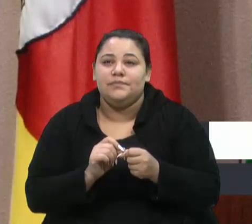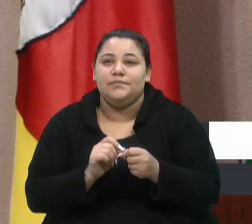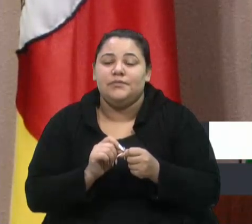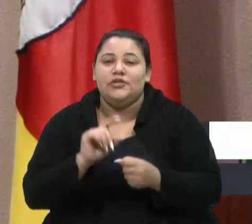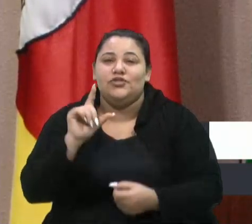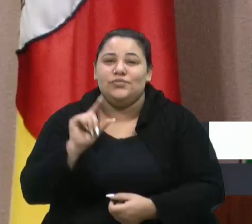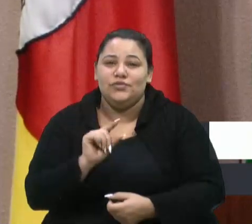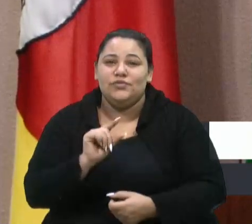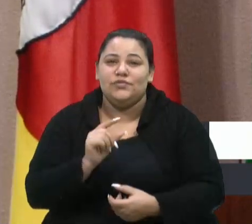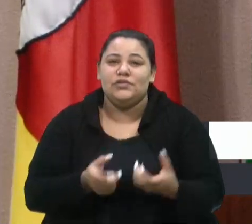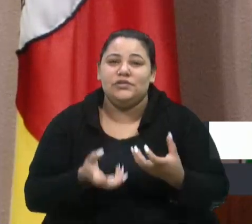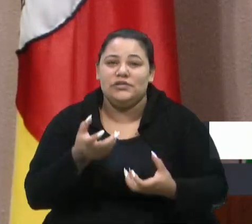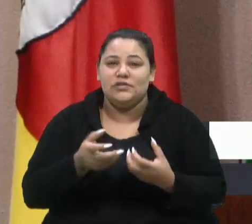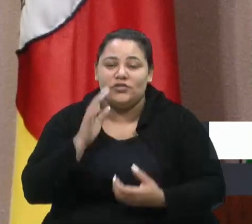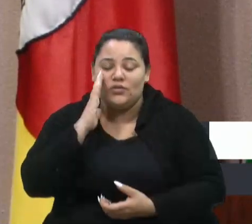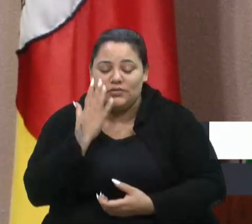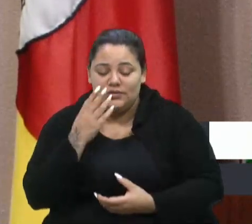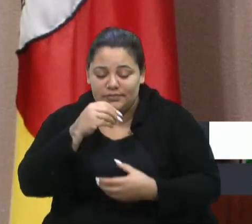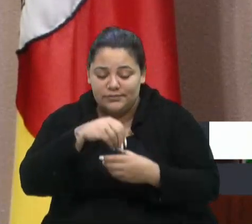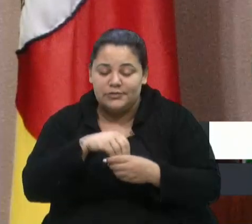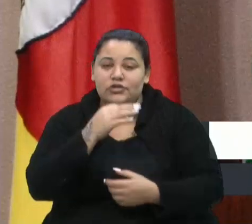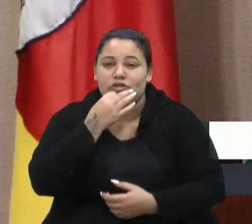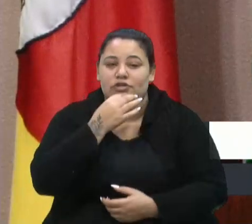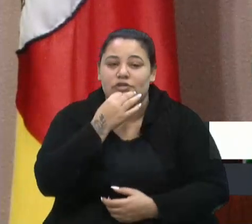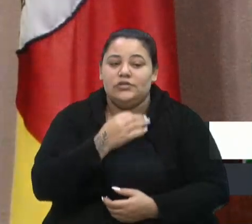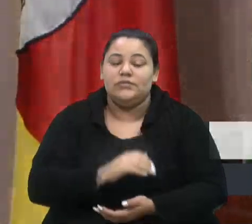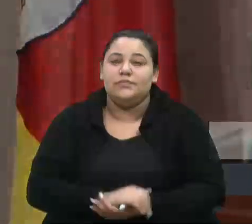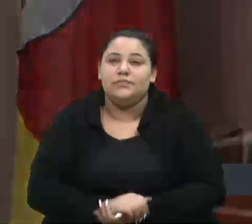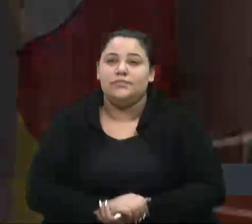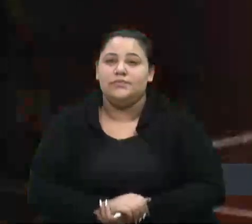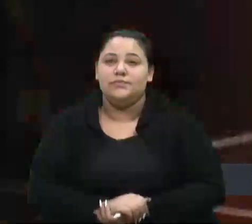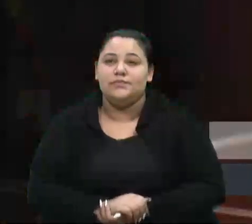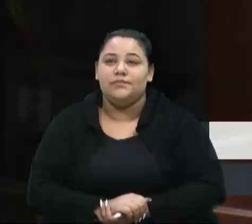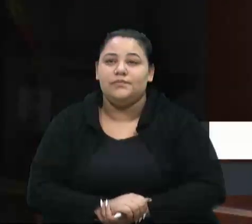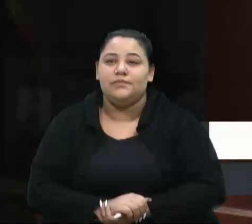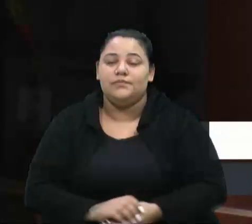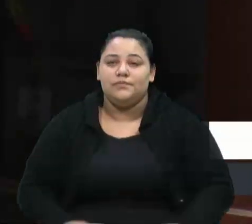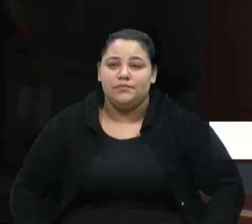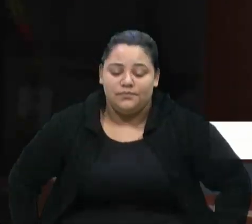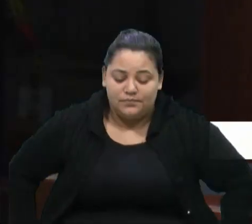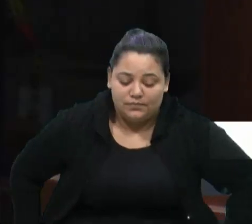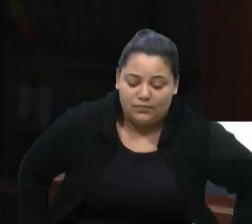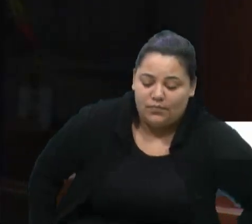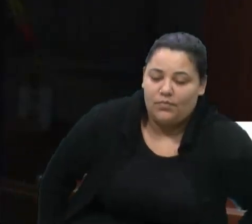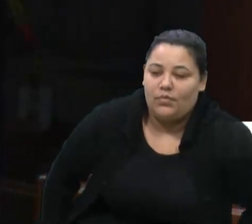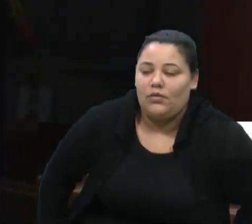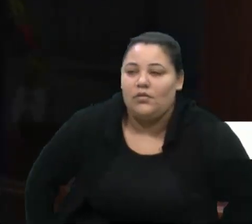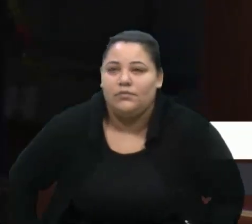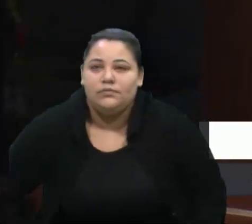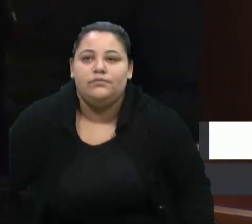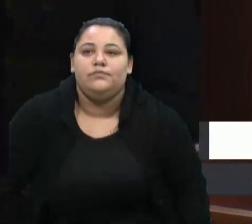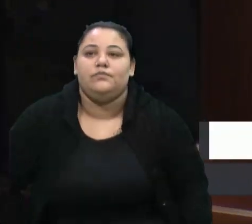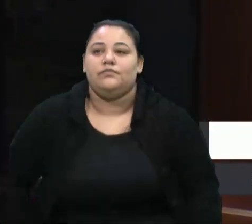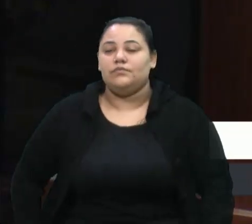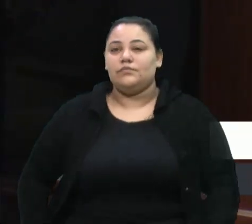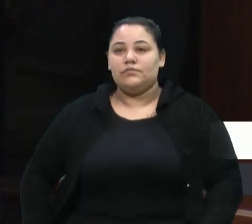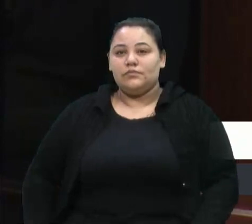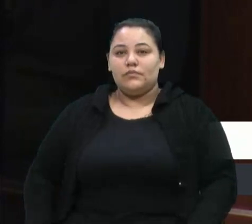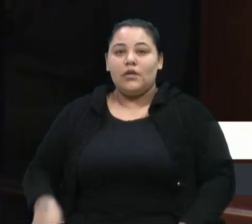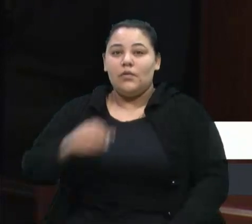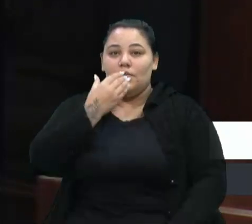acontecendo em nossa cidade. Pessoal, eu trouxe aqui os principais vilões de incêndio que